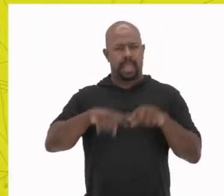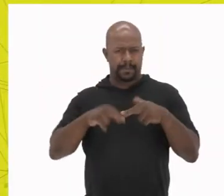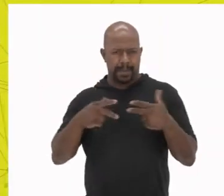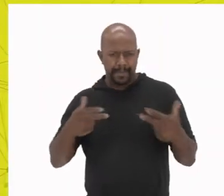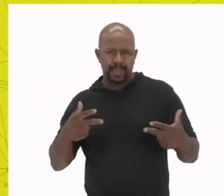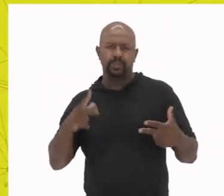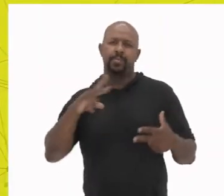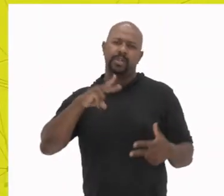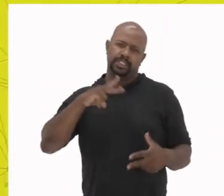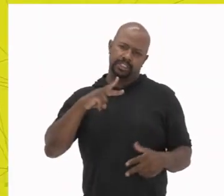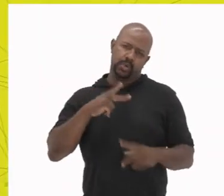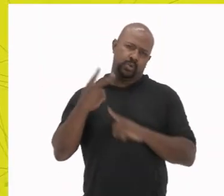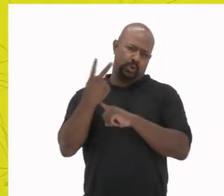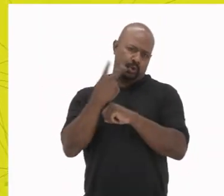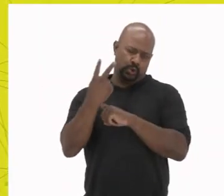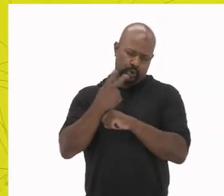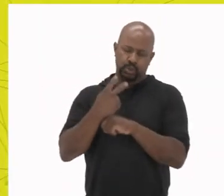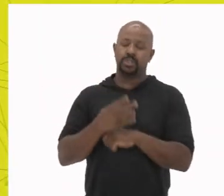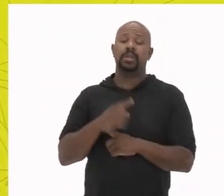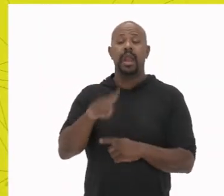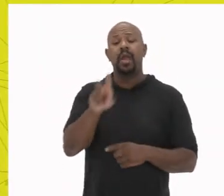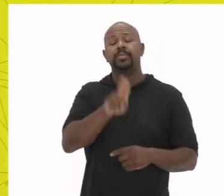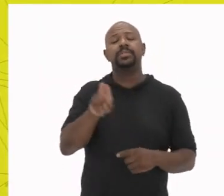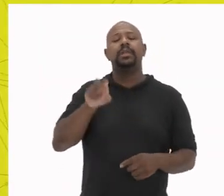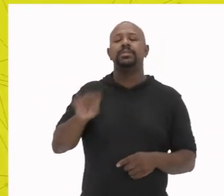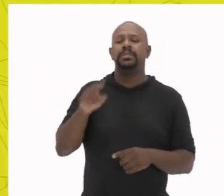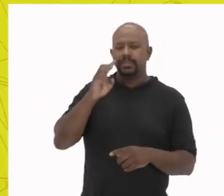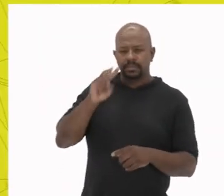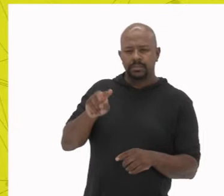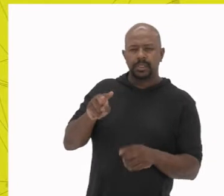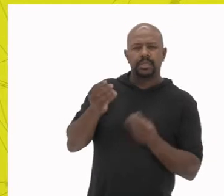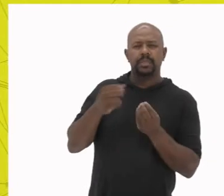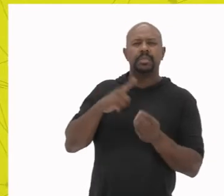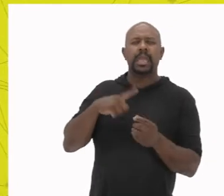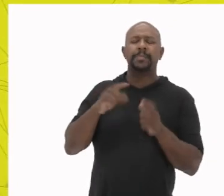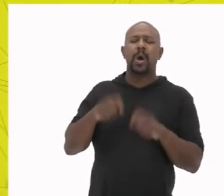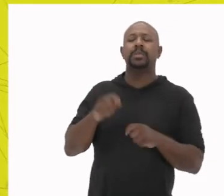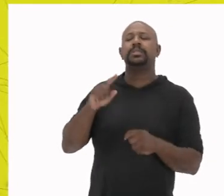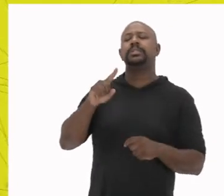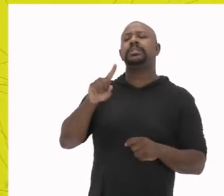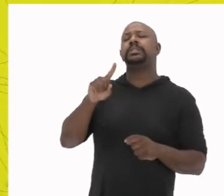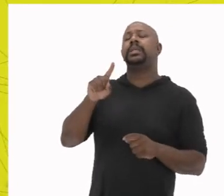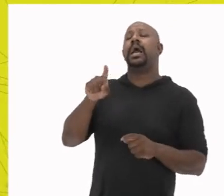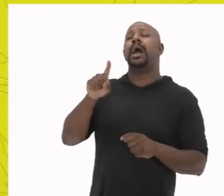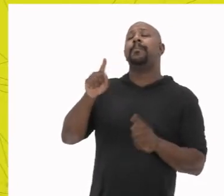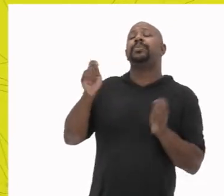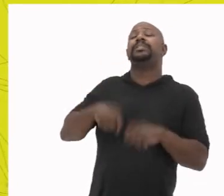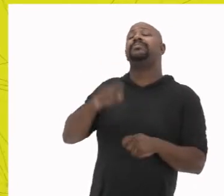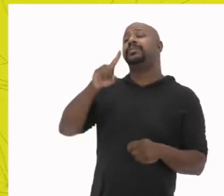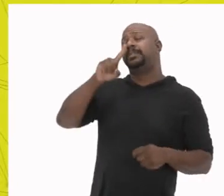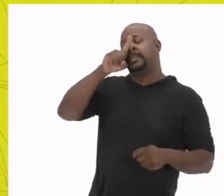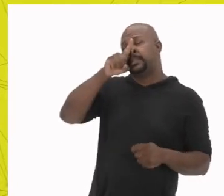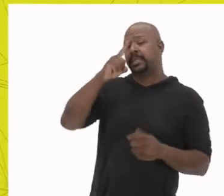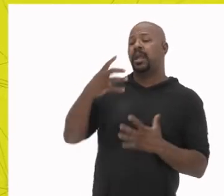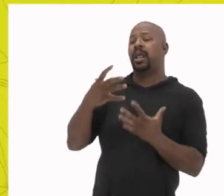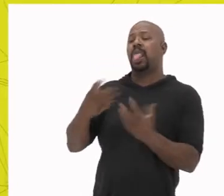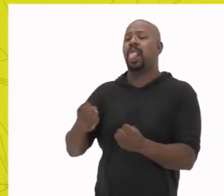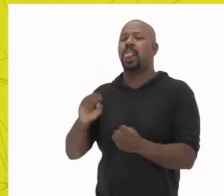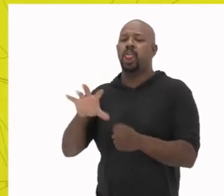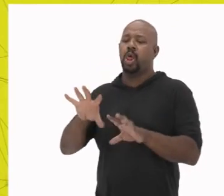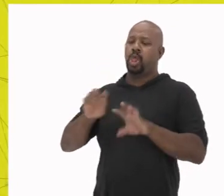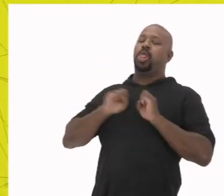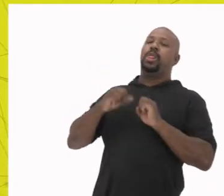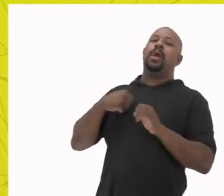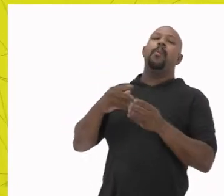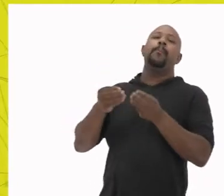O EPI, Equipamento de Proteção Individual, deve ser usado quando a obra apresenta indícios de contaminação de micro-organismos